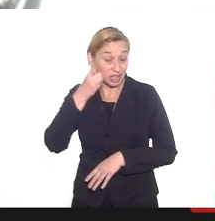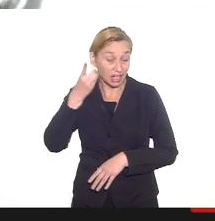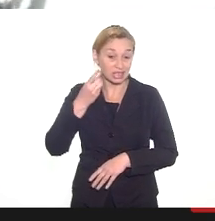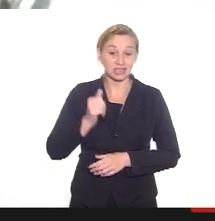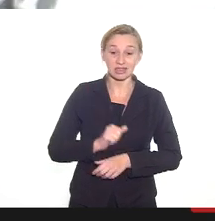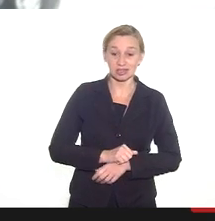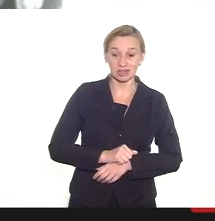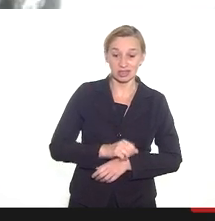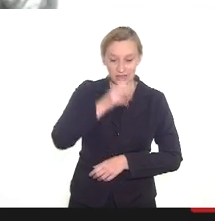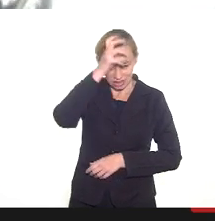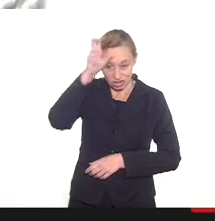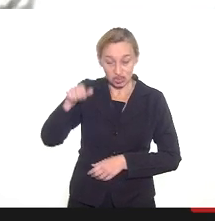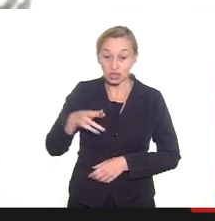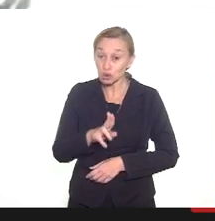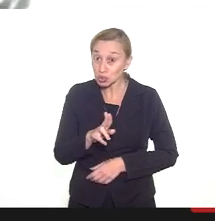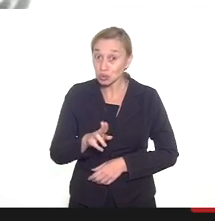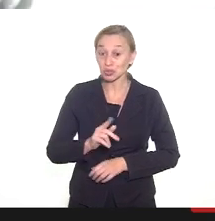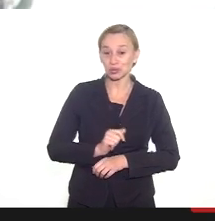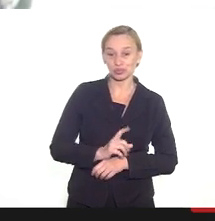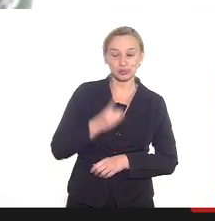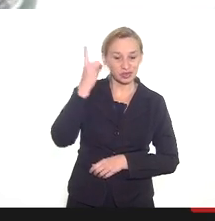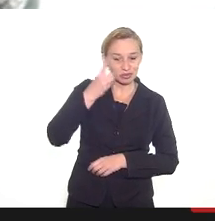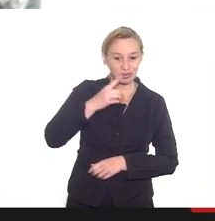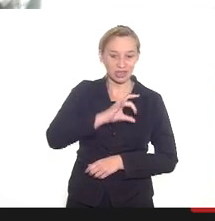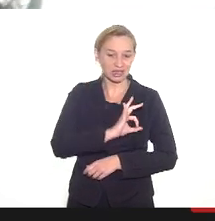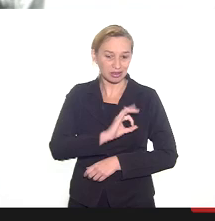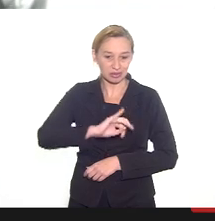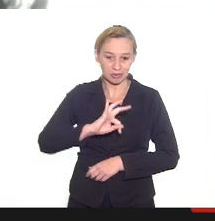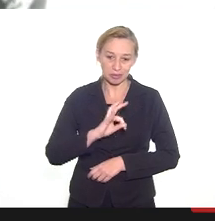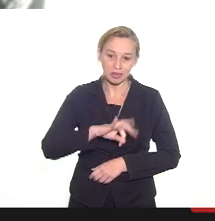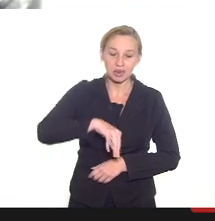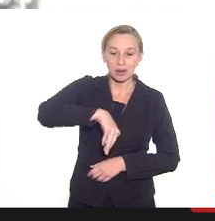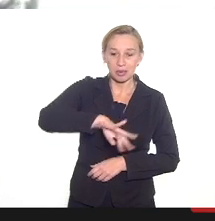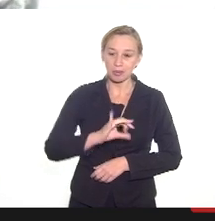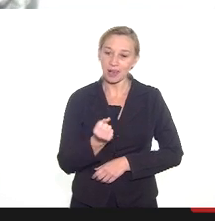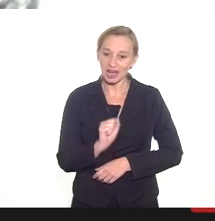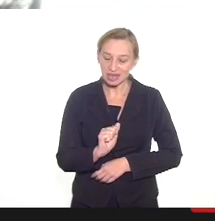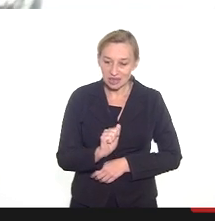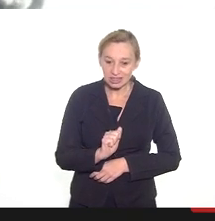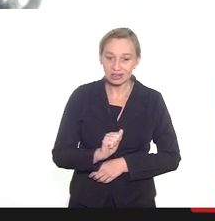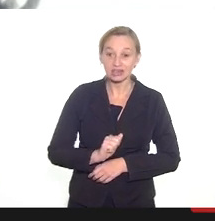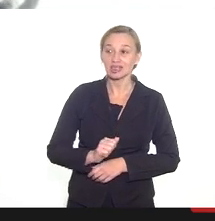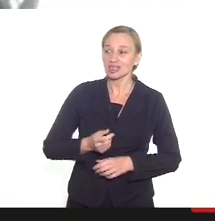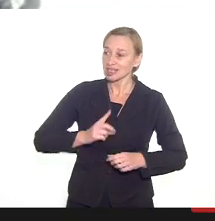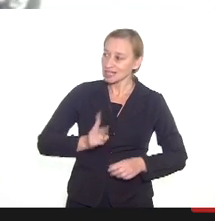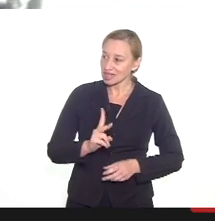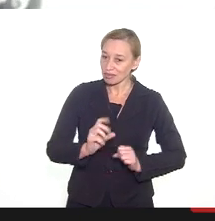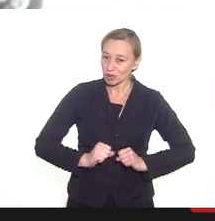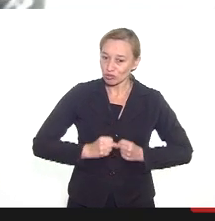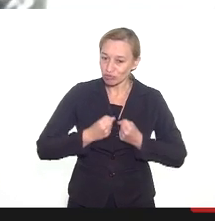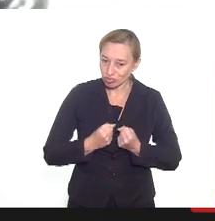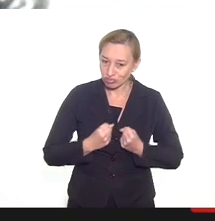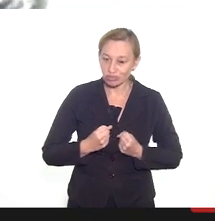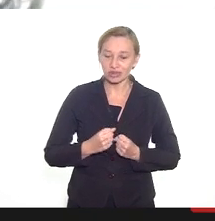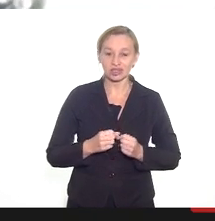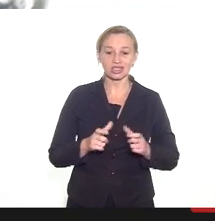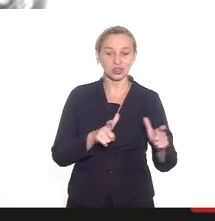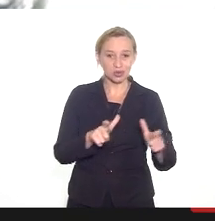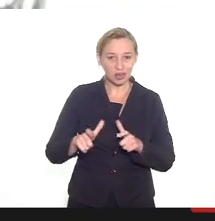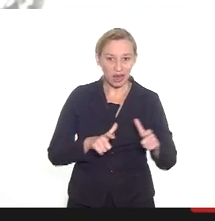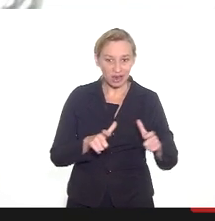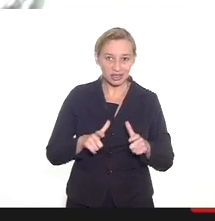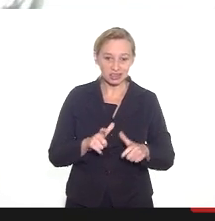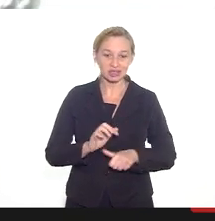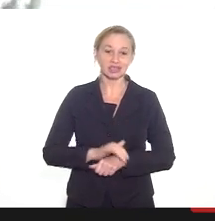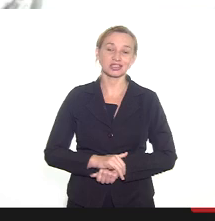a deputada Tia Ju, a deputada Marta Rocha, sempre tão engajadas aí nesse espaço,